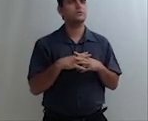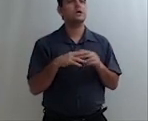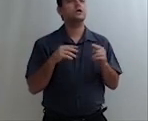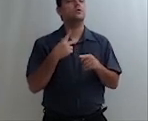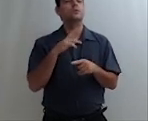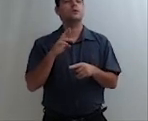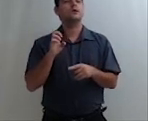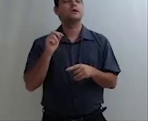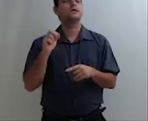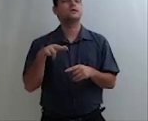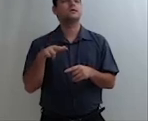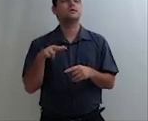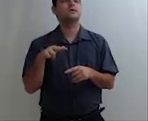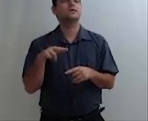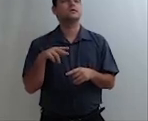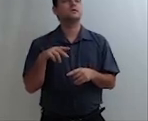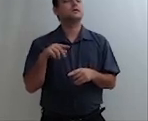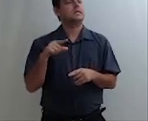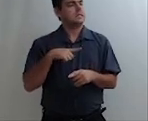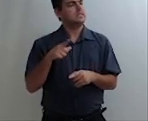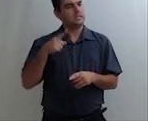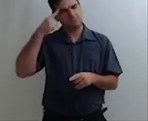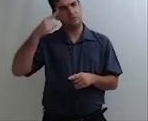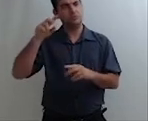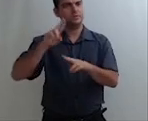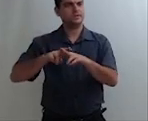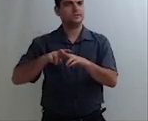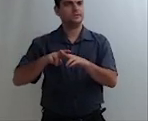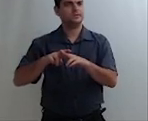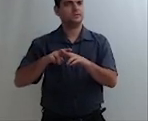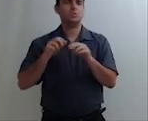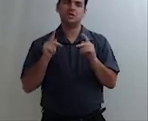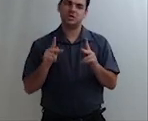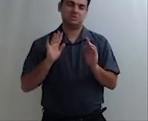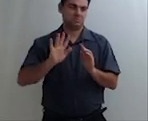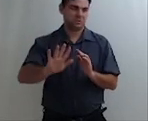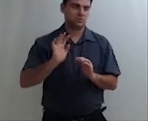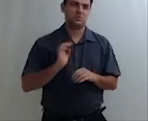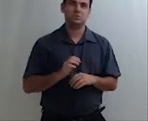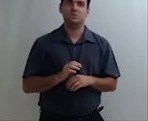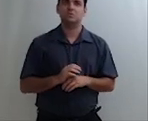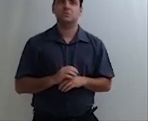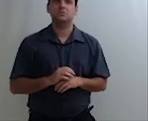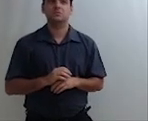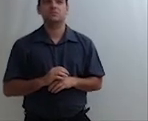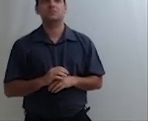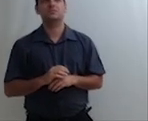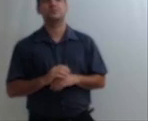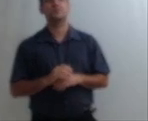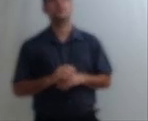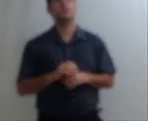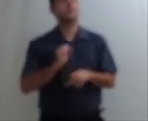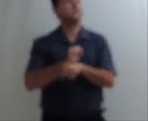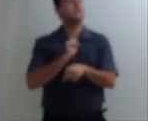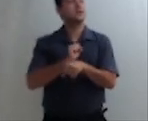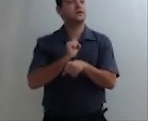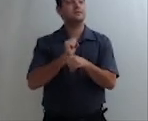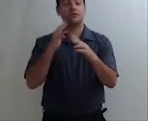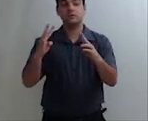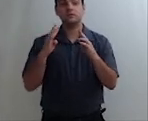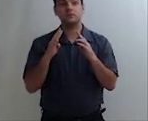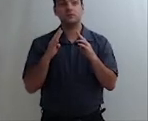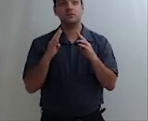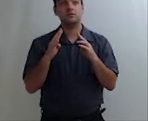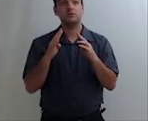ele tem a prisão preventiva a prisão temporária decretada para ser ouvido e ser submetido